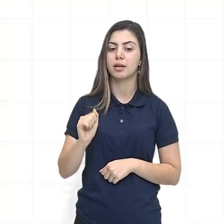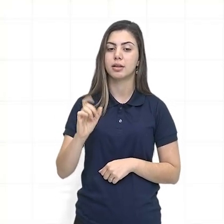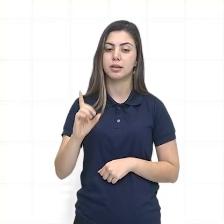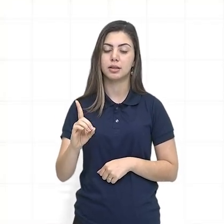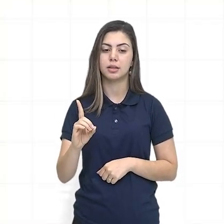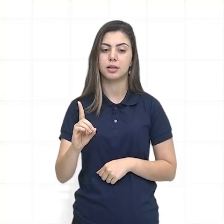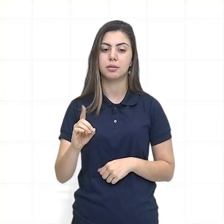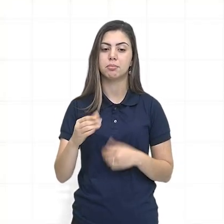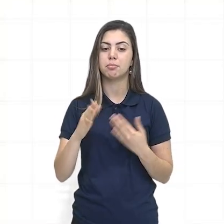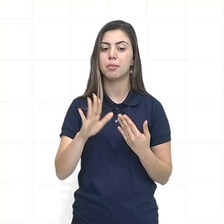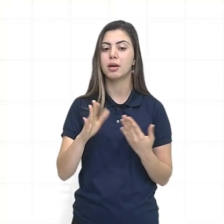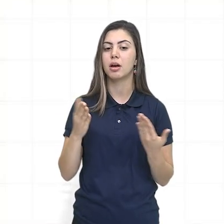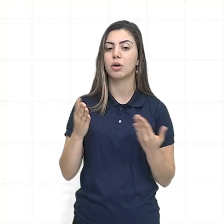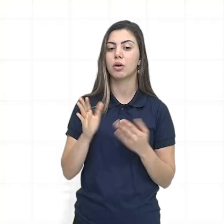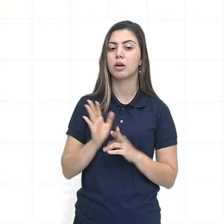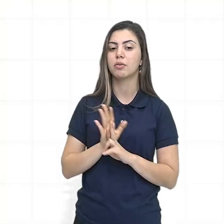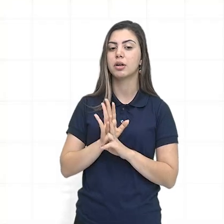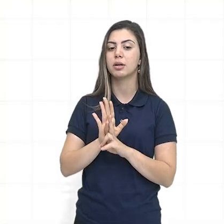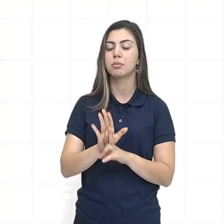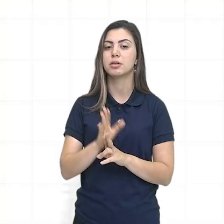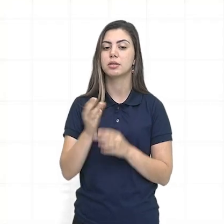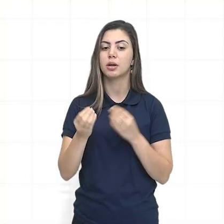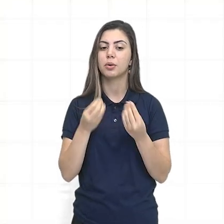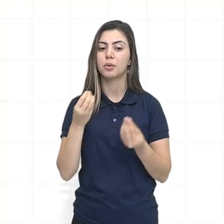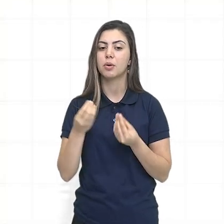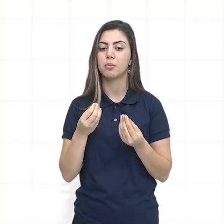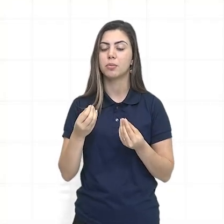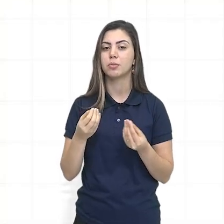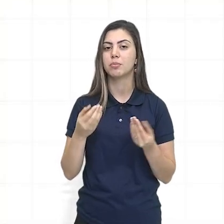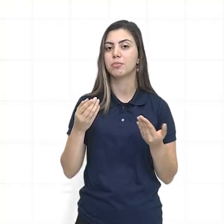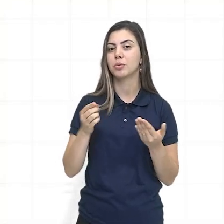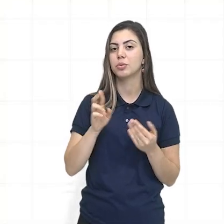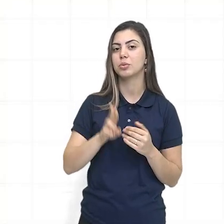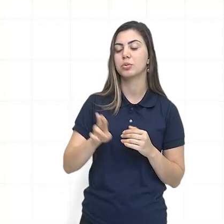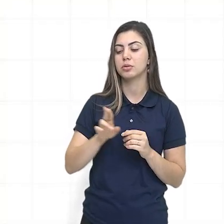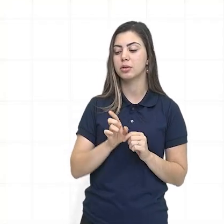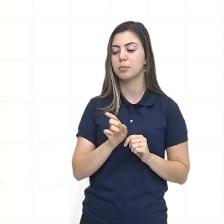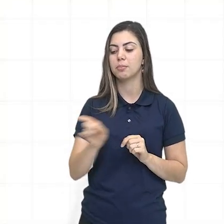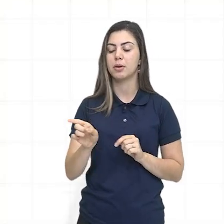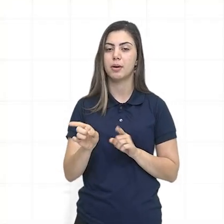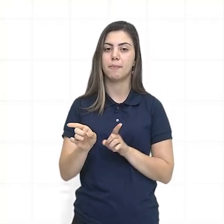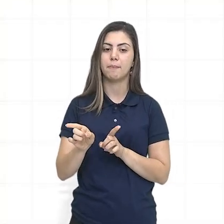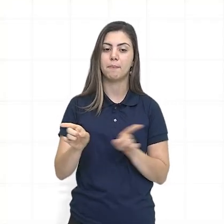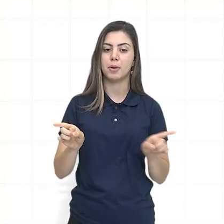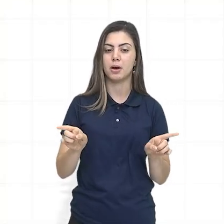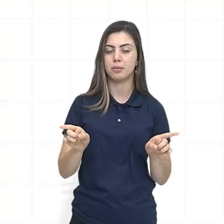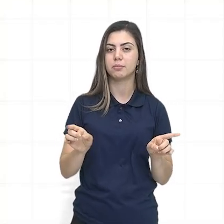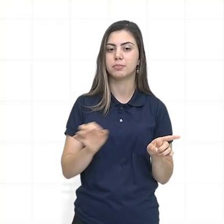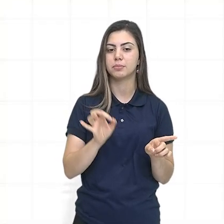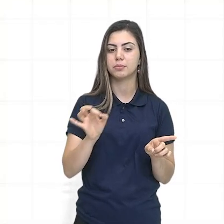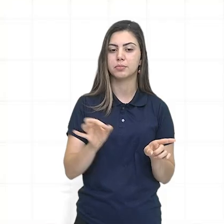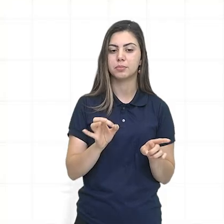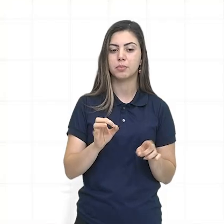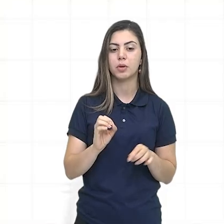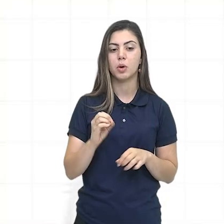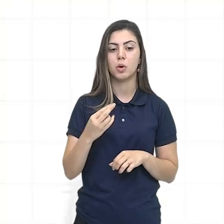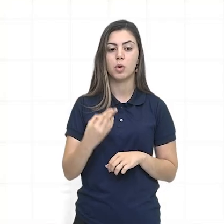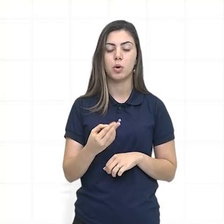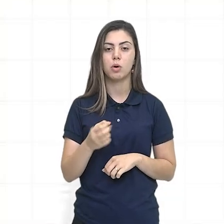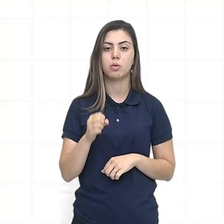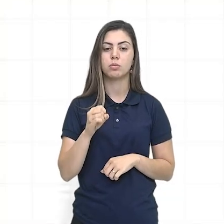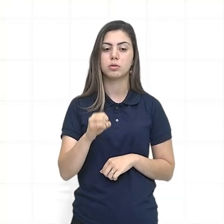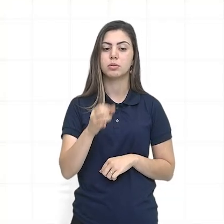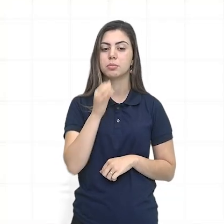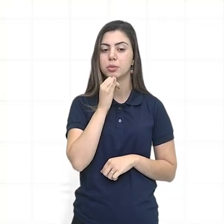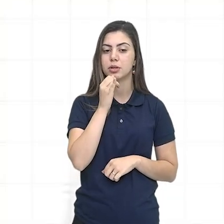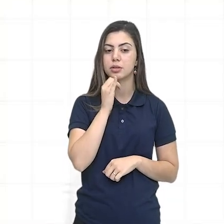eu vou simbolizar? Agora eu tenho que botar desse jeito, olha, reta AD. Como eu tenho também a reta aqui no